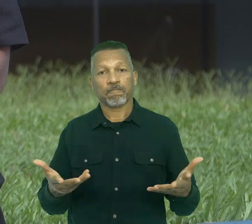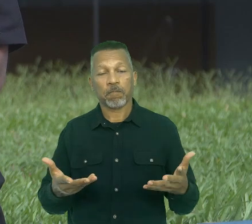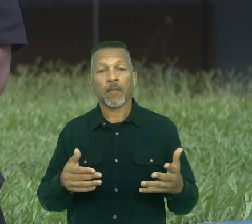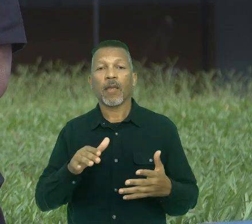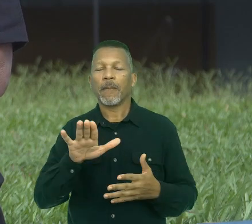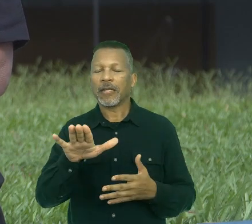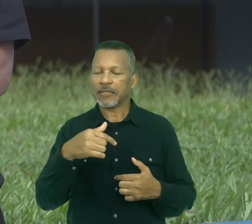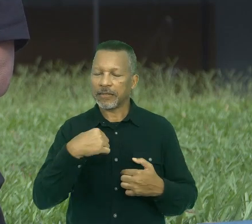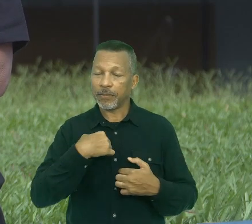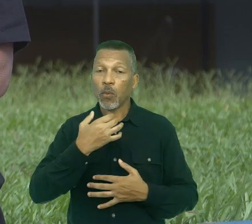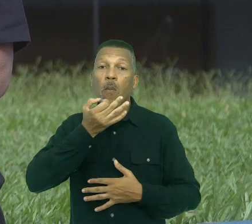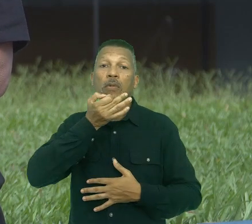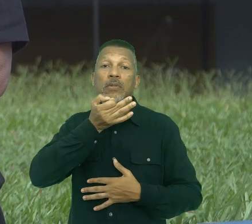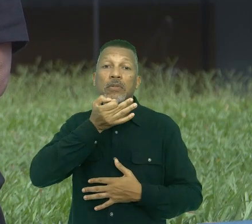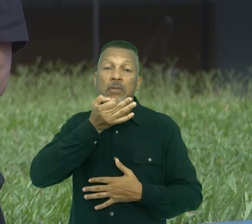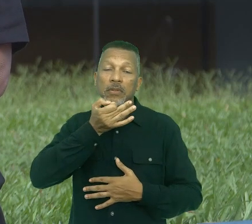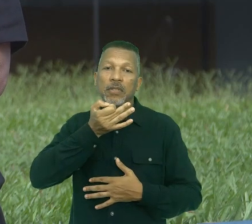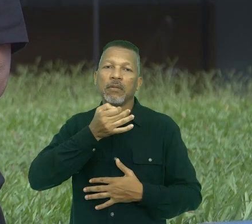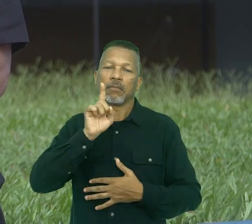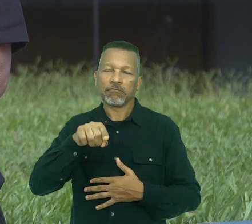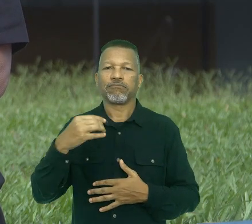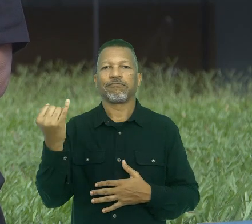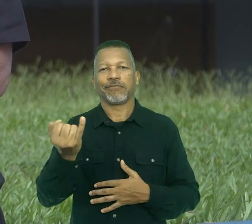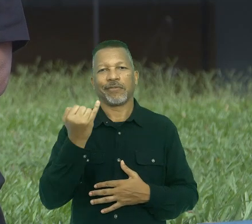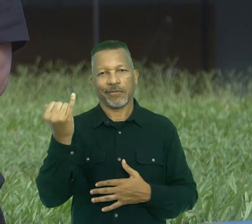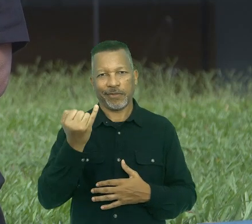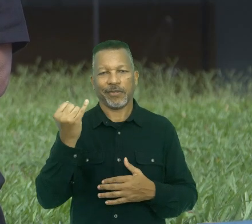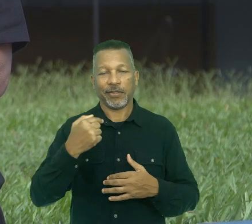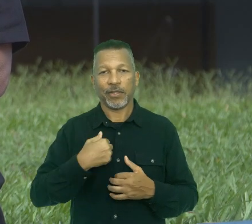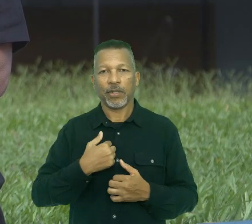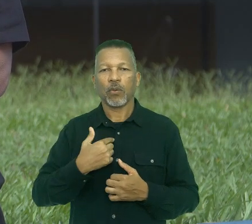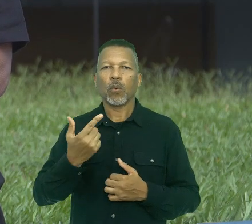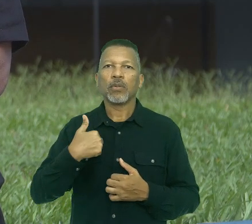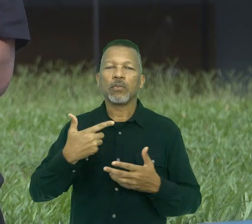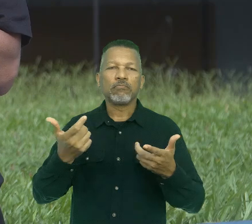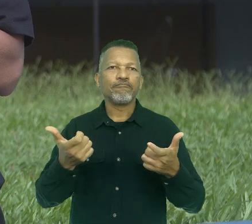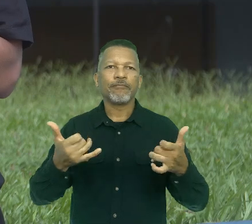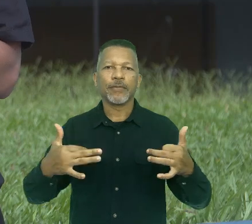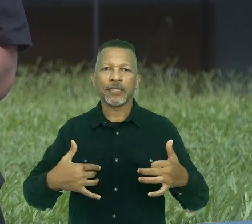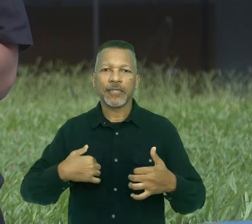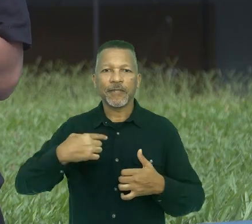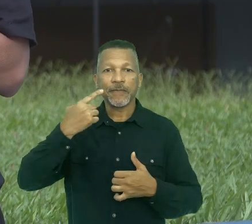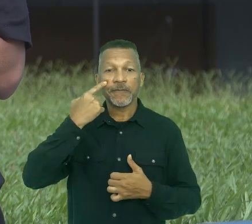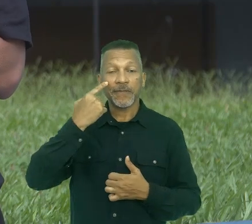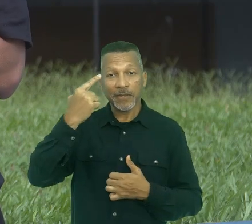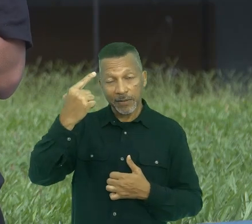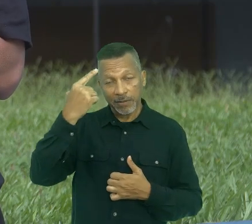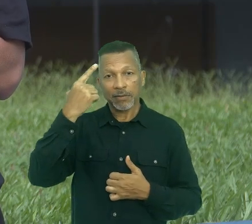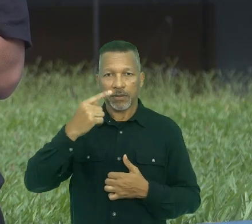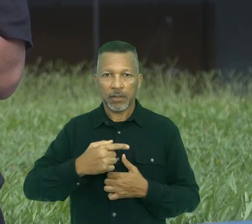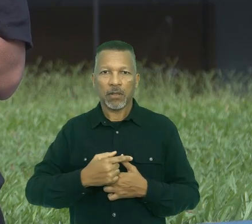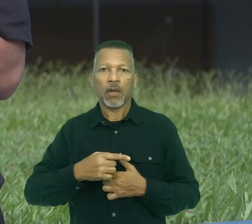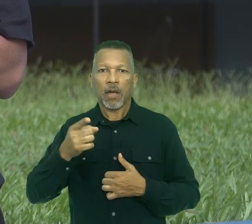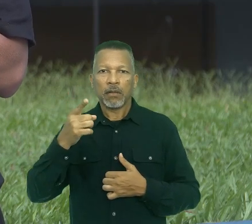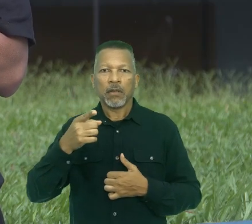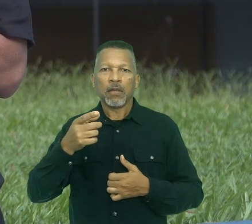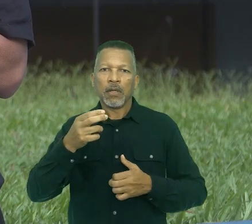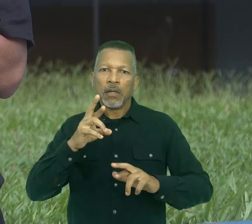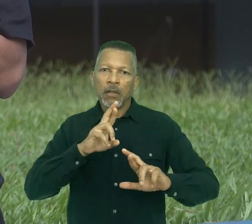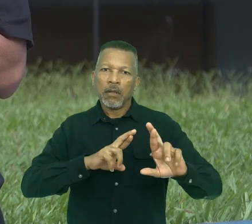Mas para mim é muito importante quando vem essa